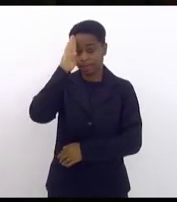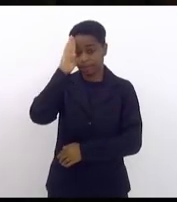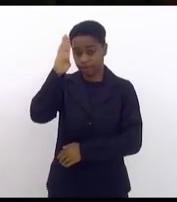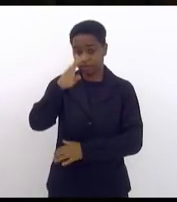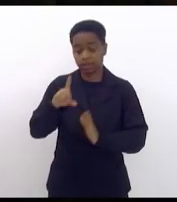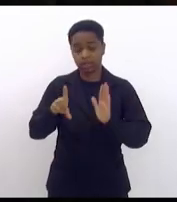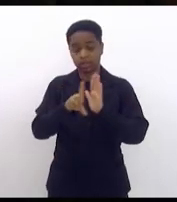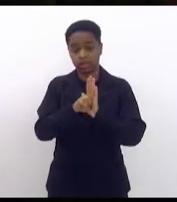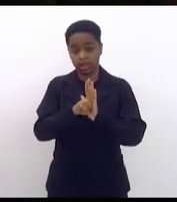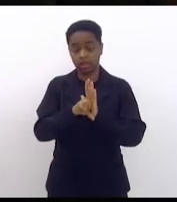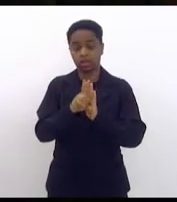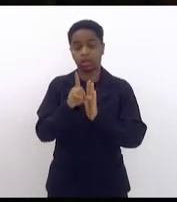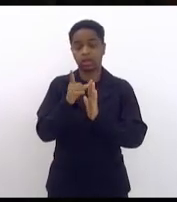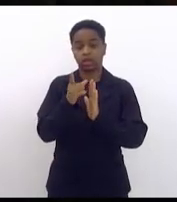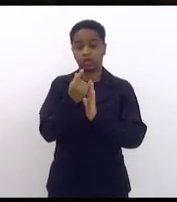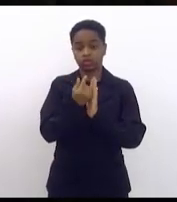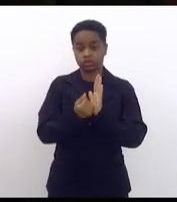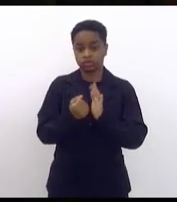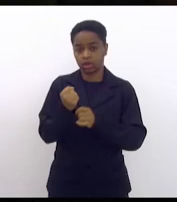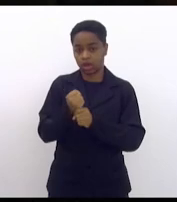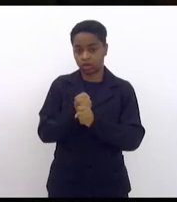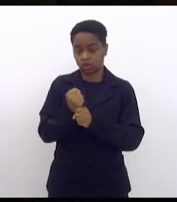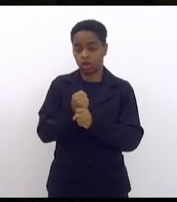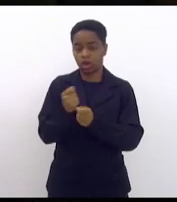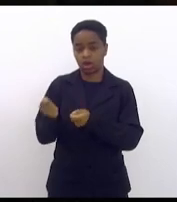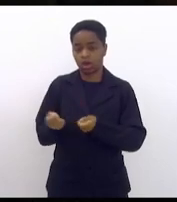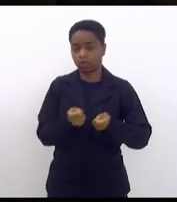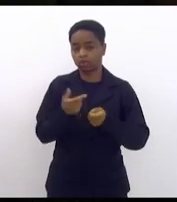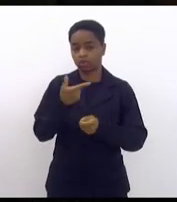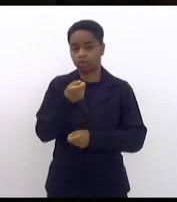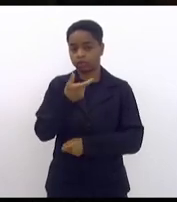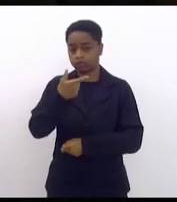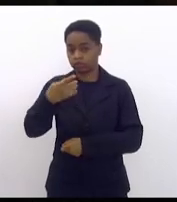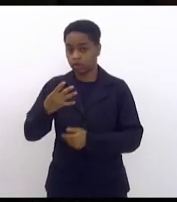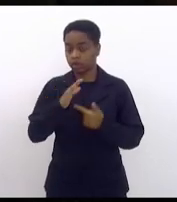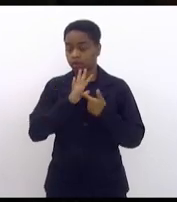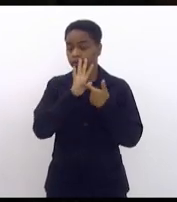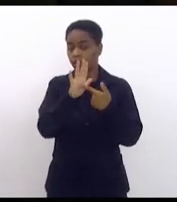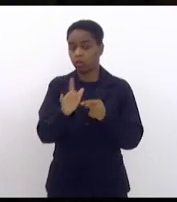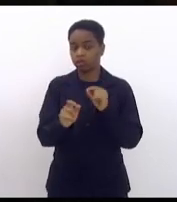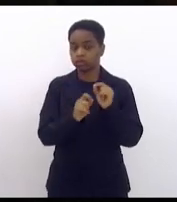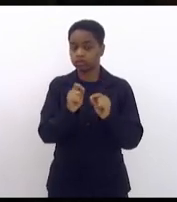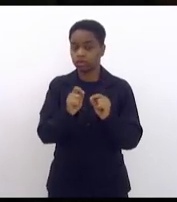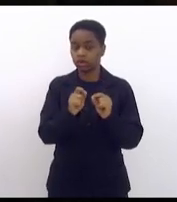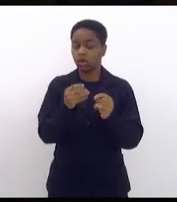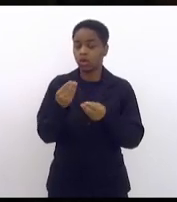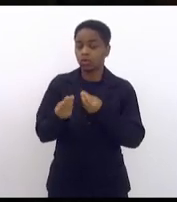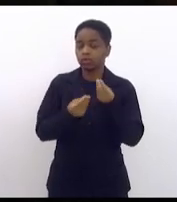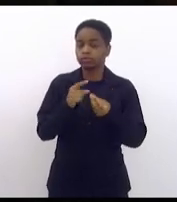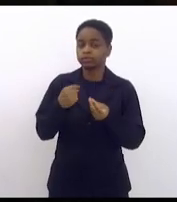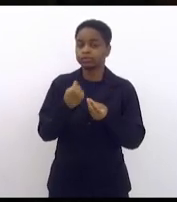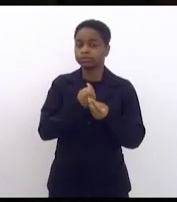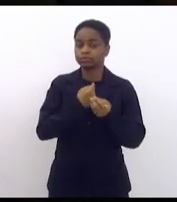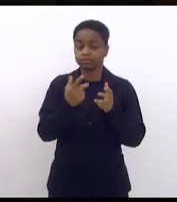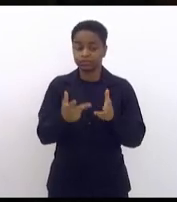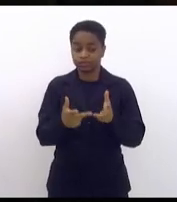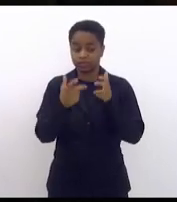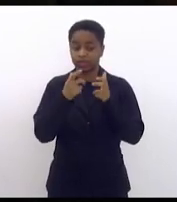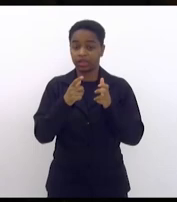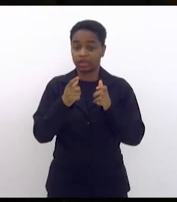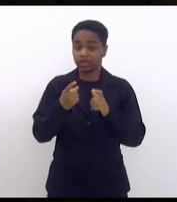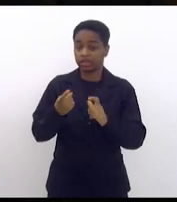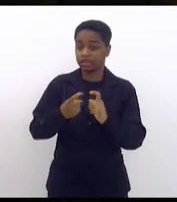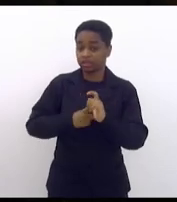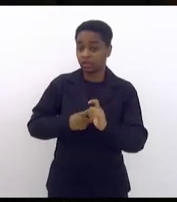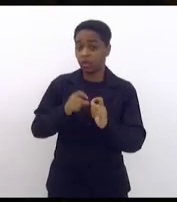Lei Orçamentária Anual 2024, o que ela traz? Ela traz a expectativa de um rombo de pouco mais